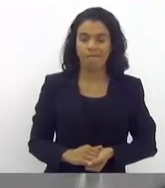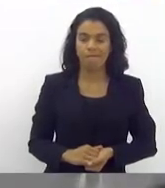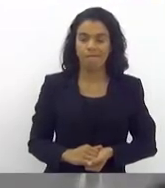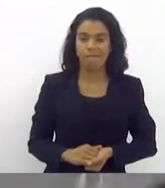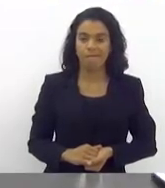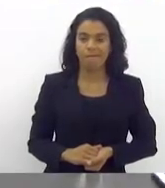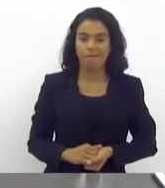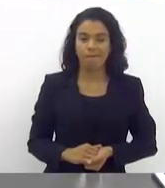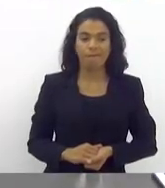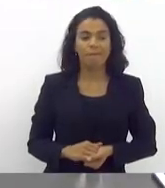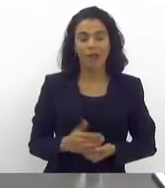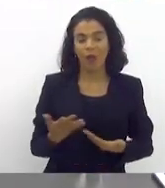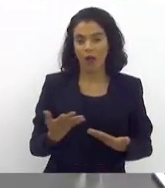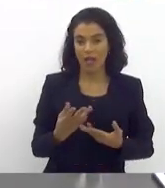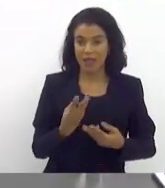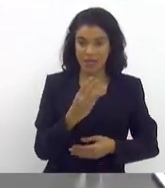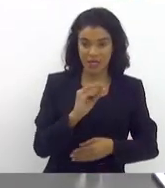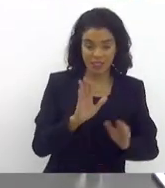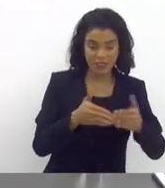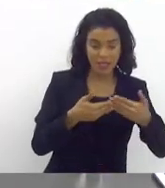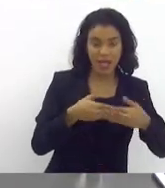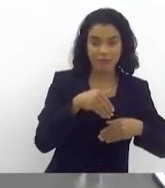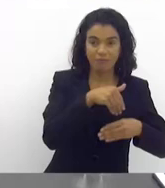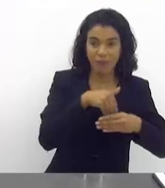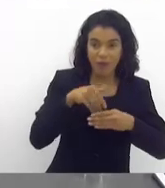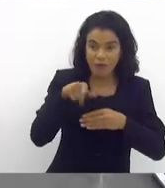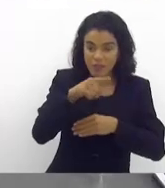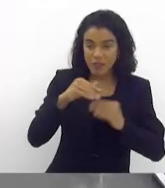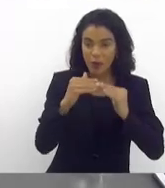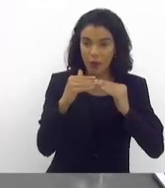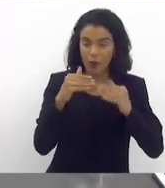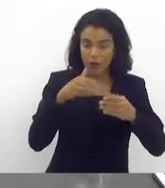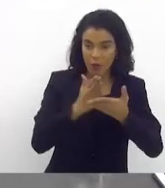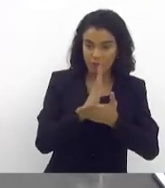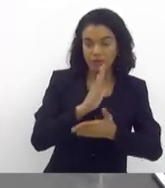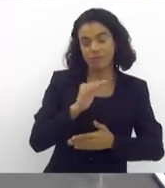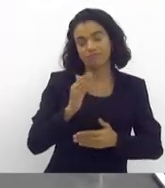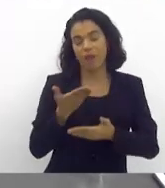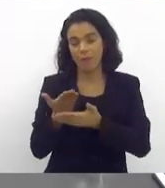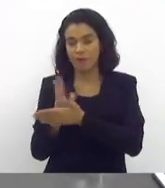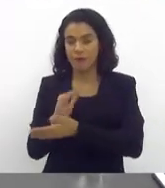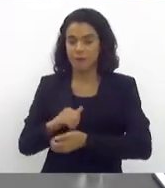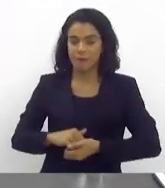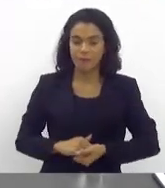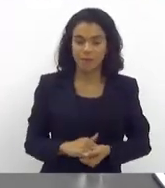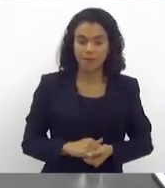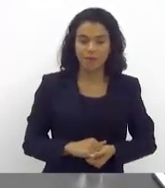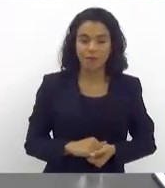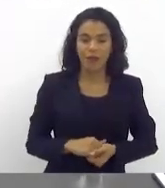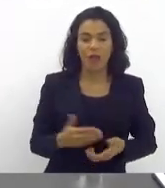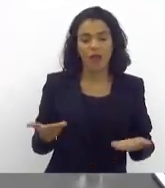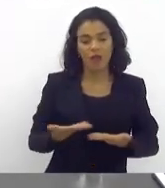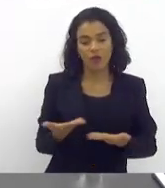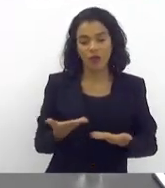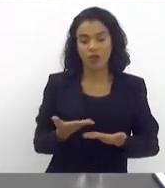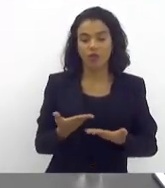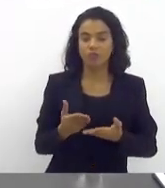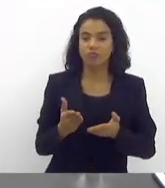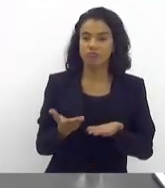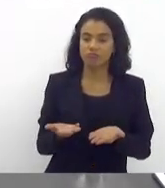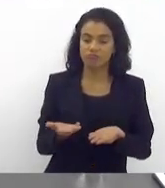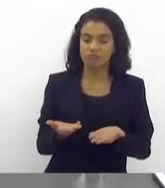votar o 30, que já está em discussão, encerrada a discussão, em votação, senhores que aprovam, permaneçam como estão, aprovado. Para deliberação do